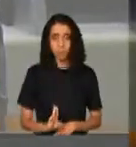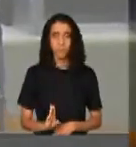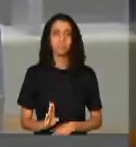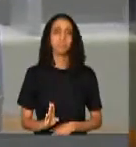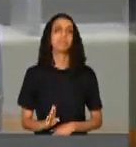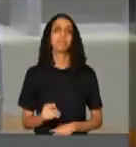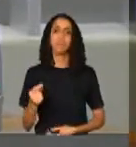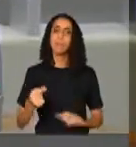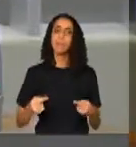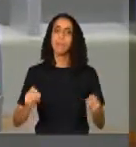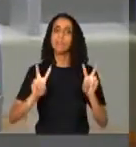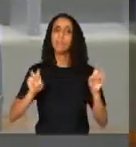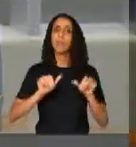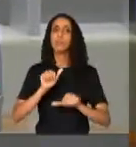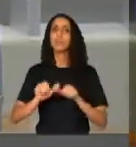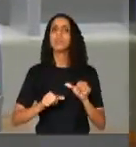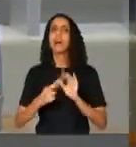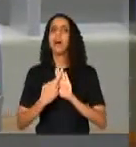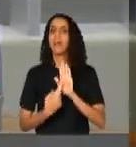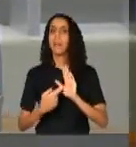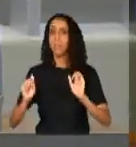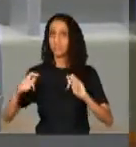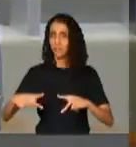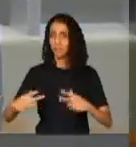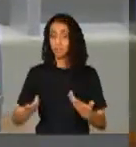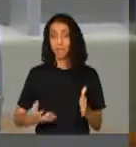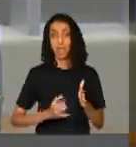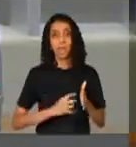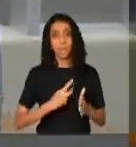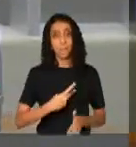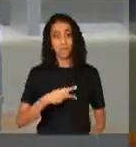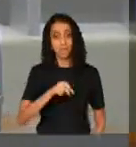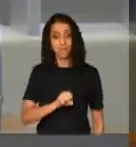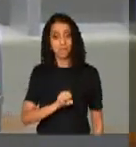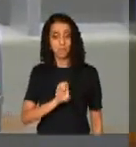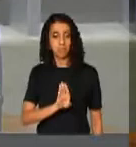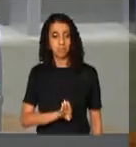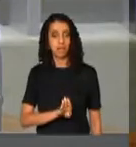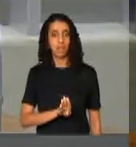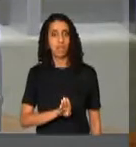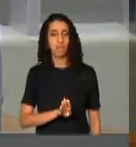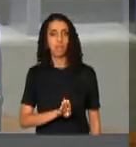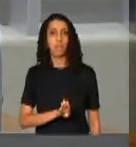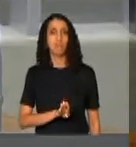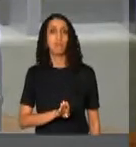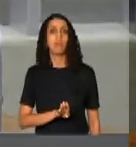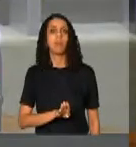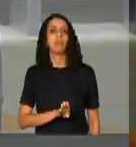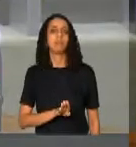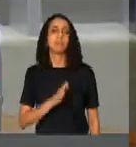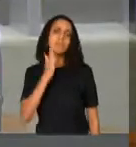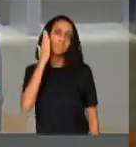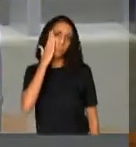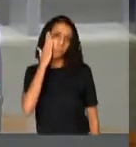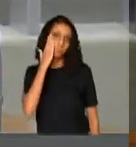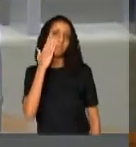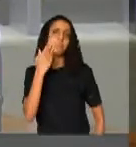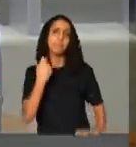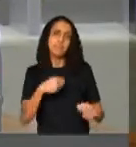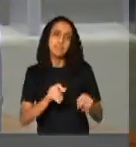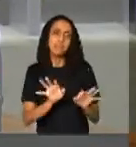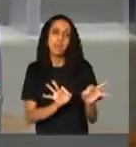é esse debate sobre a reforma da Previdência. O PSB não questiona a necessidade de ajustes